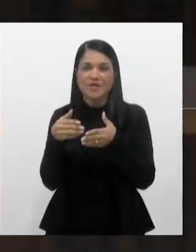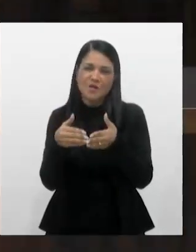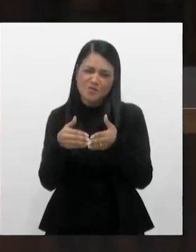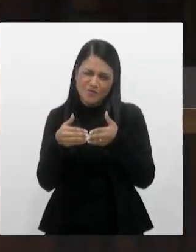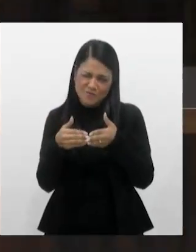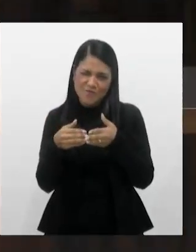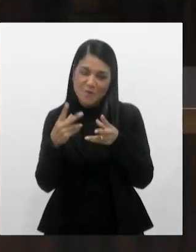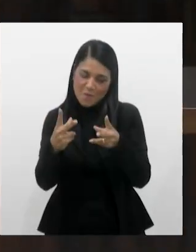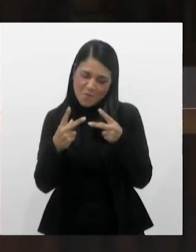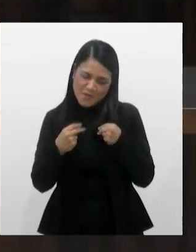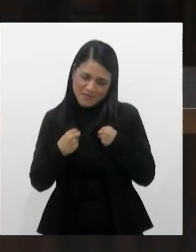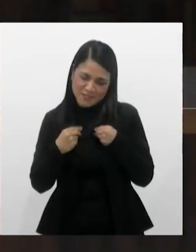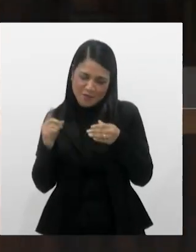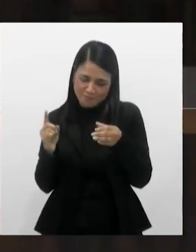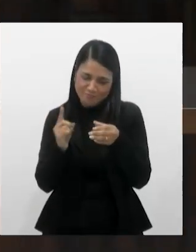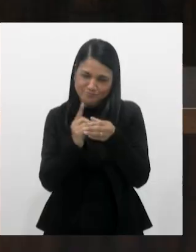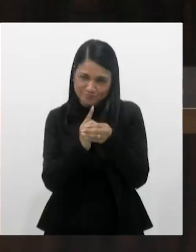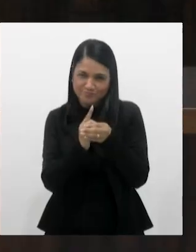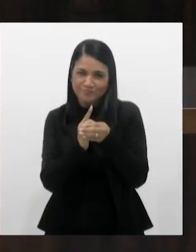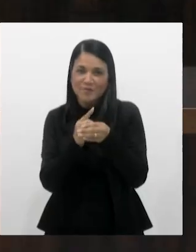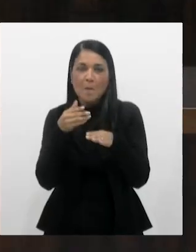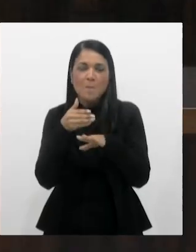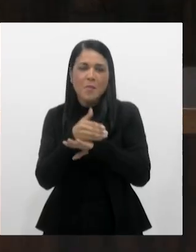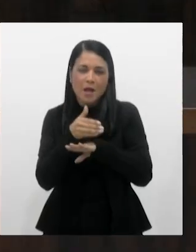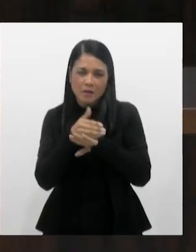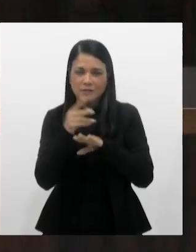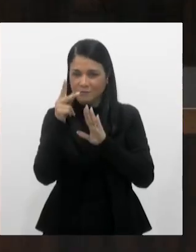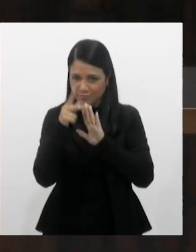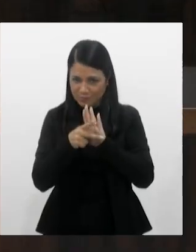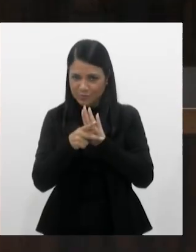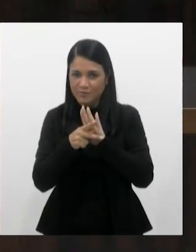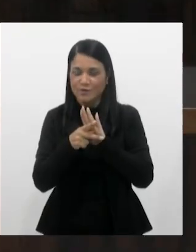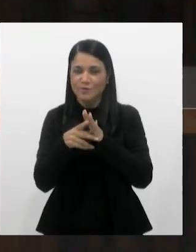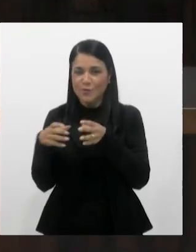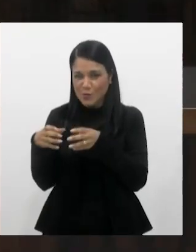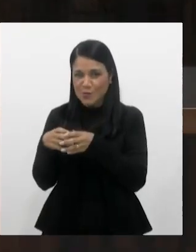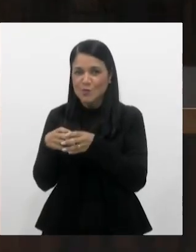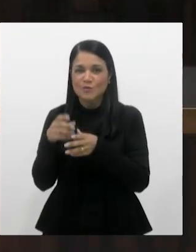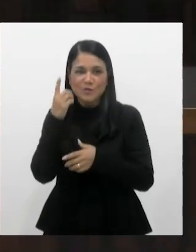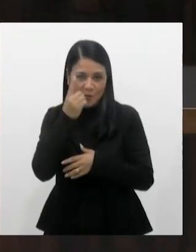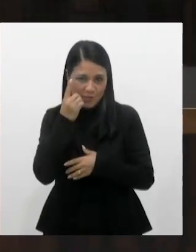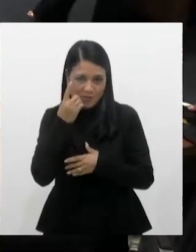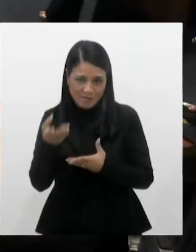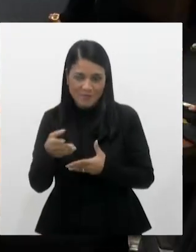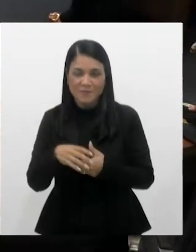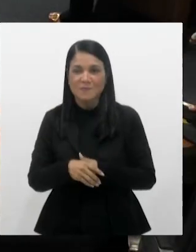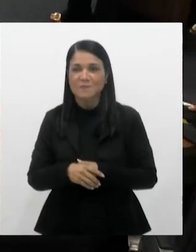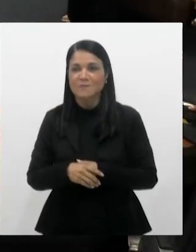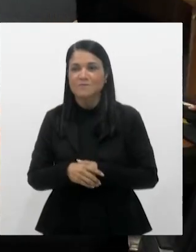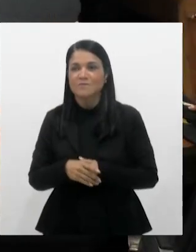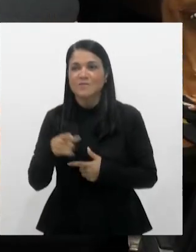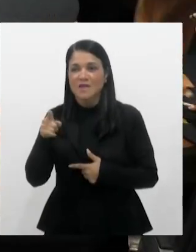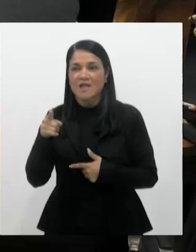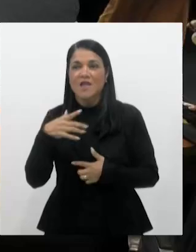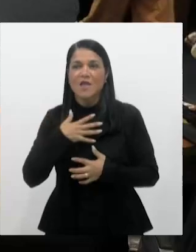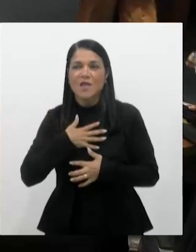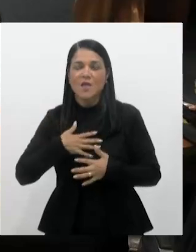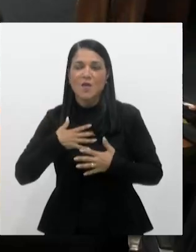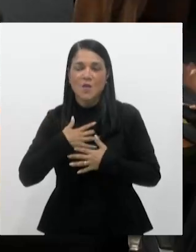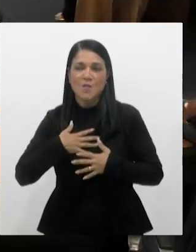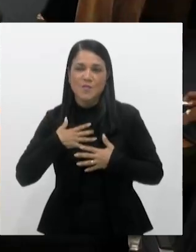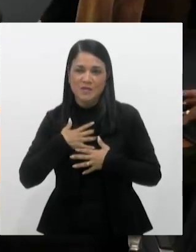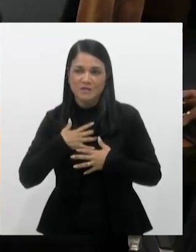nos presentear, presidente, poder participar desse projeto do senhor. Presidente, é um prazer também muito peço grande.